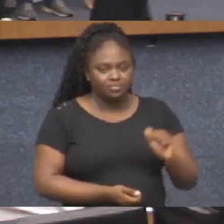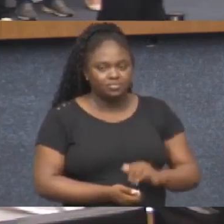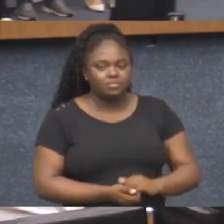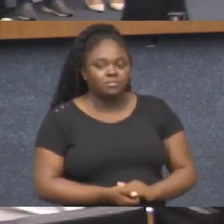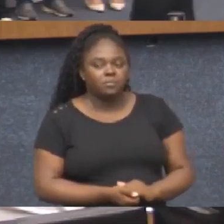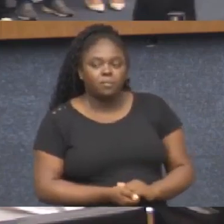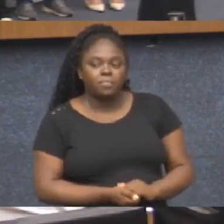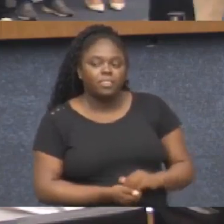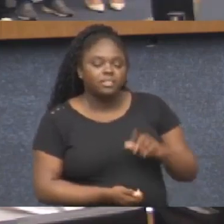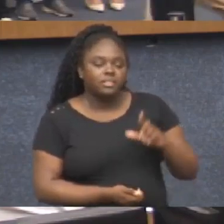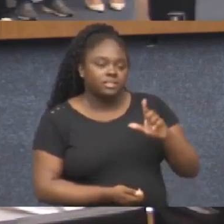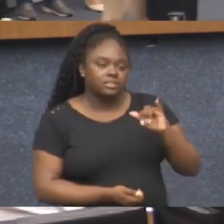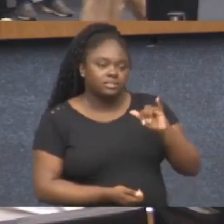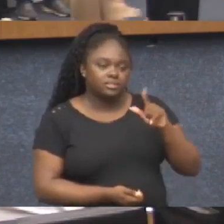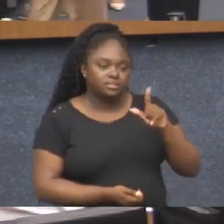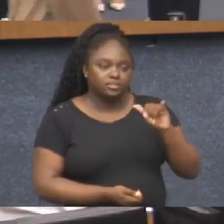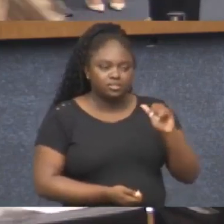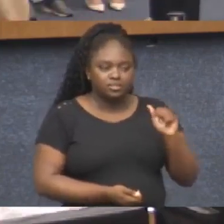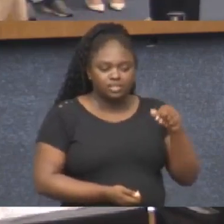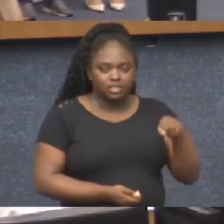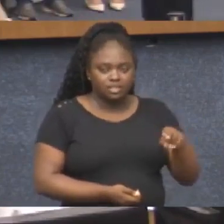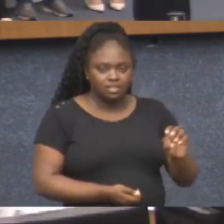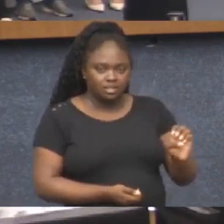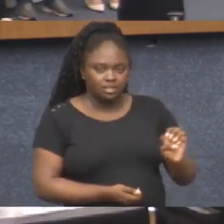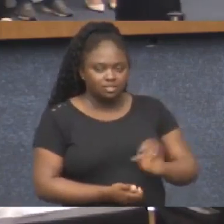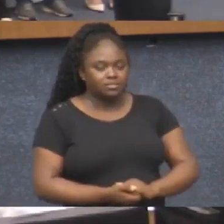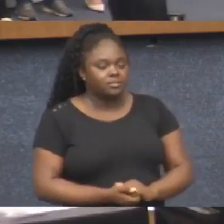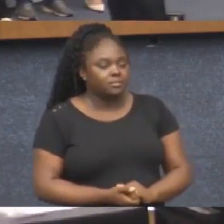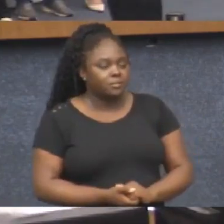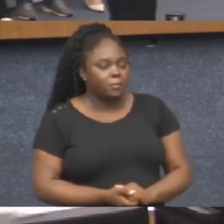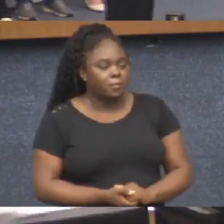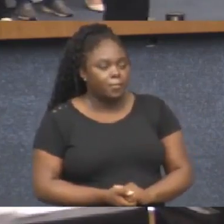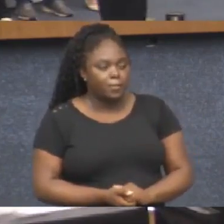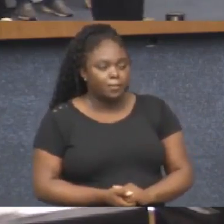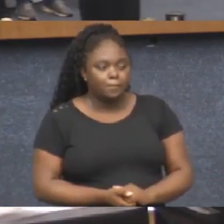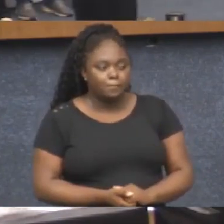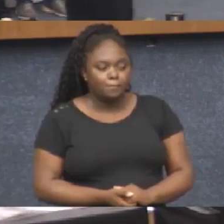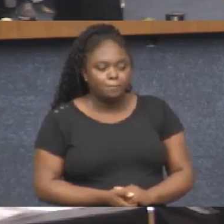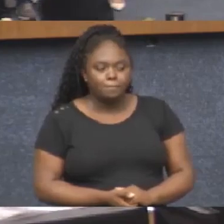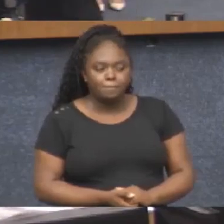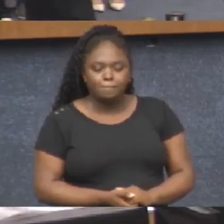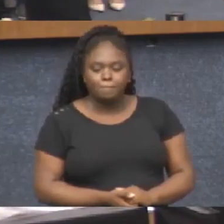E Liliane do Nascimento Mendes.